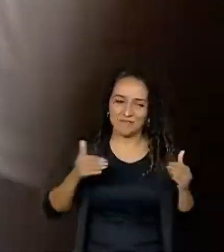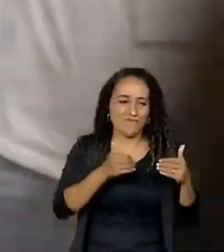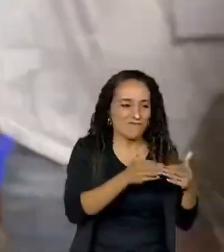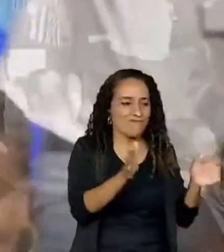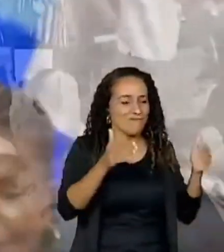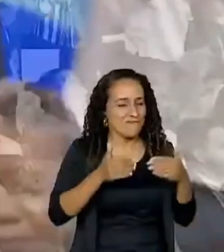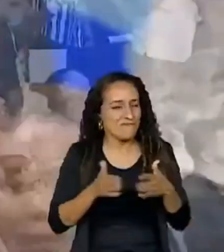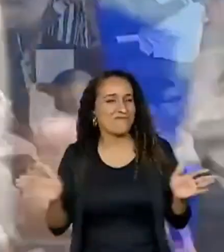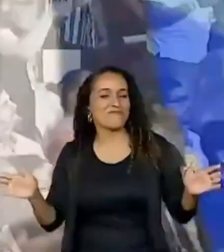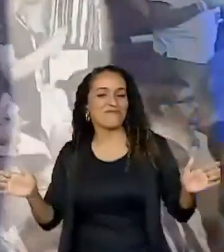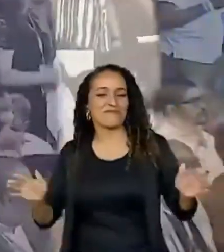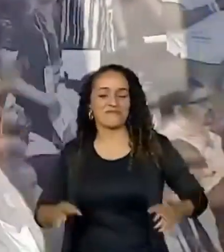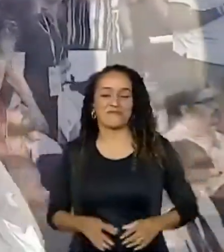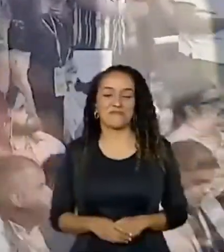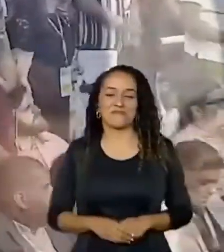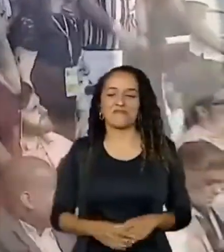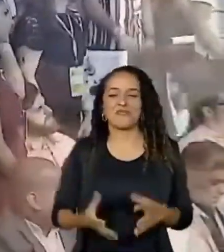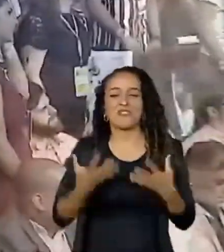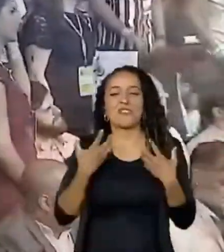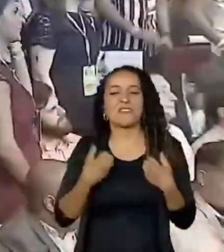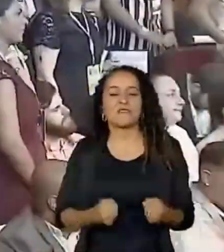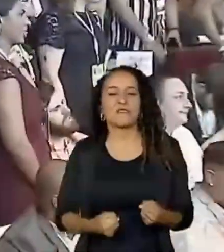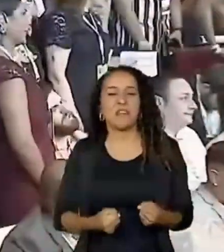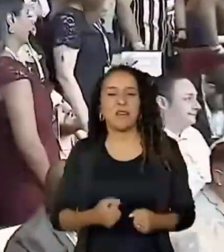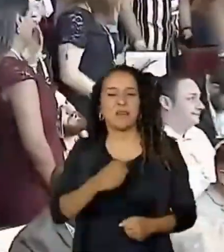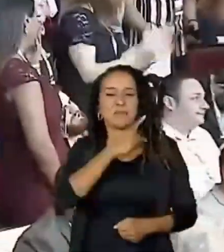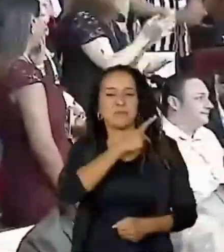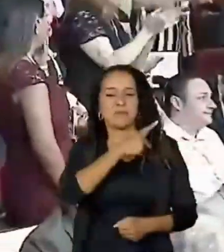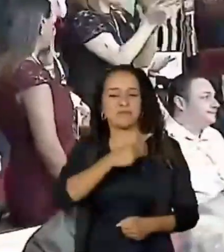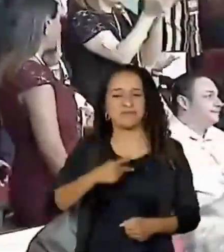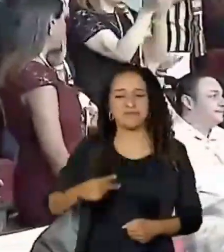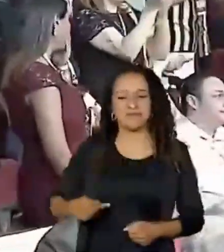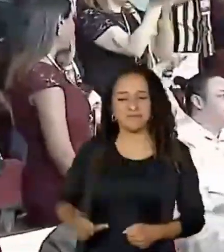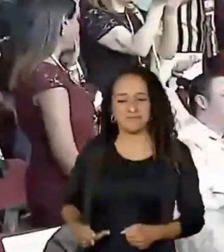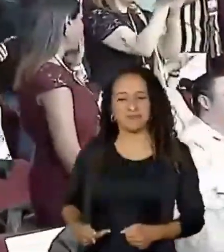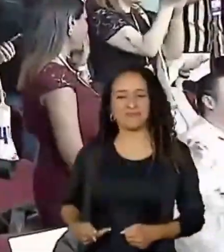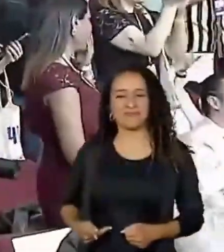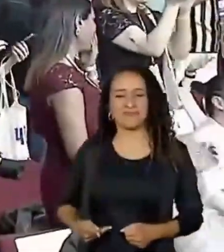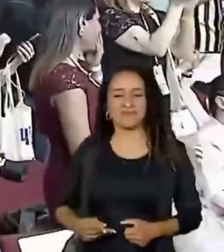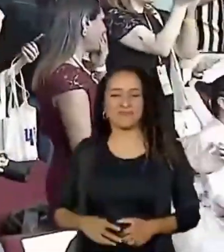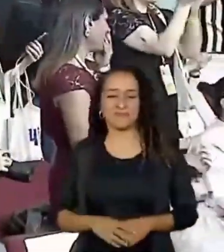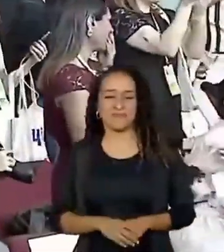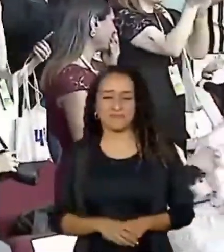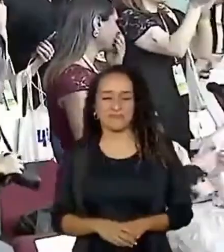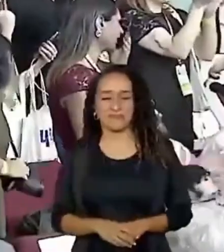as cotas abrem portas, bora nosso presidente!